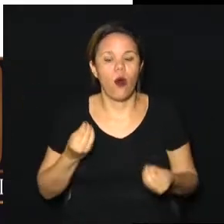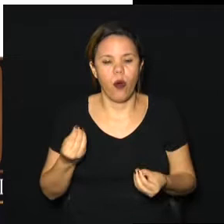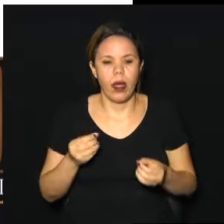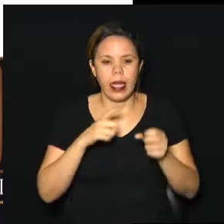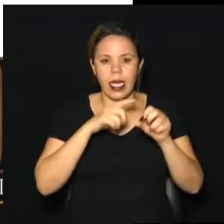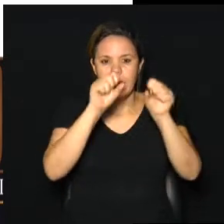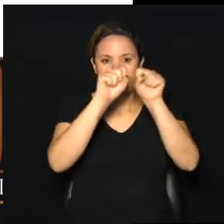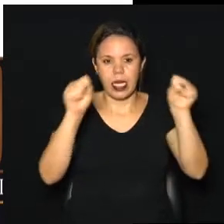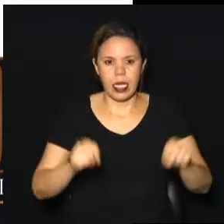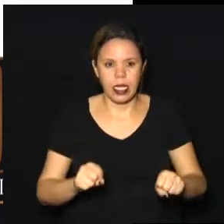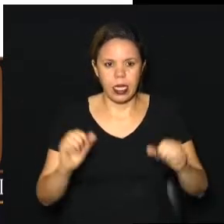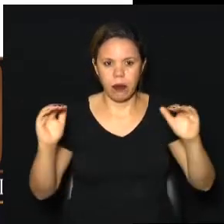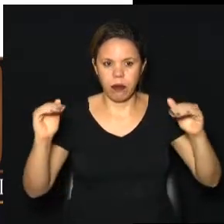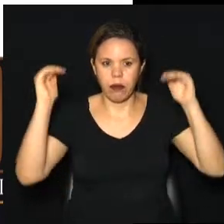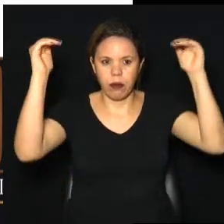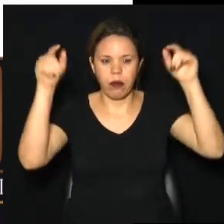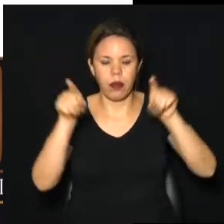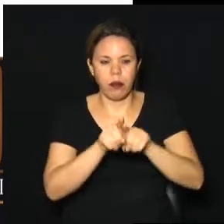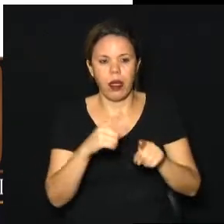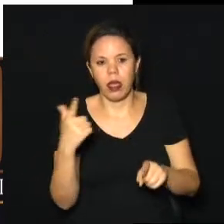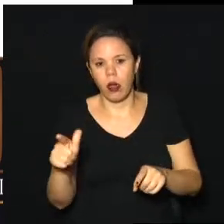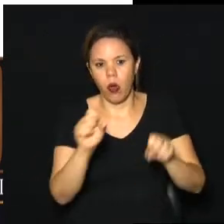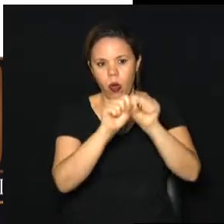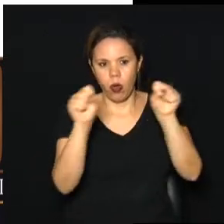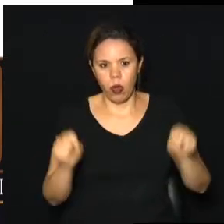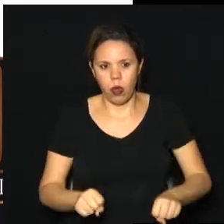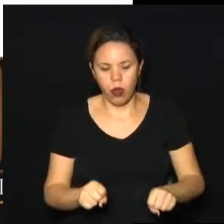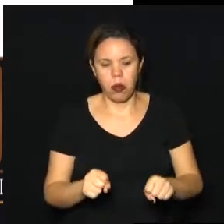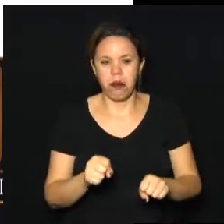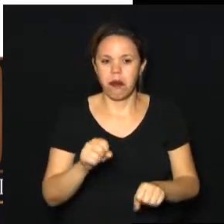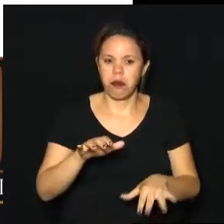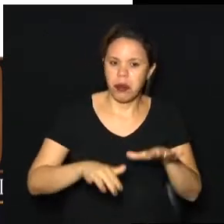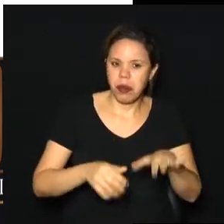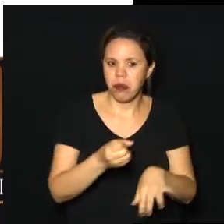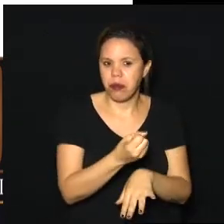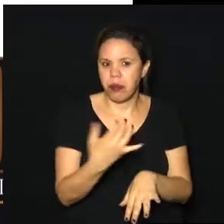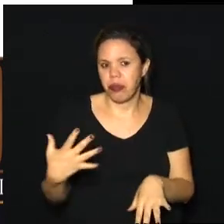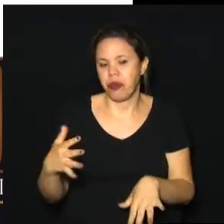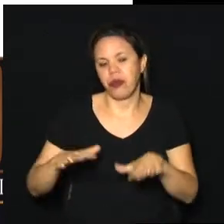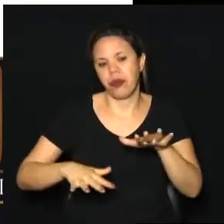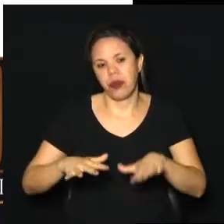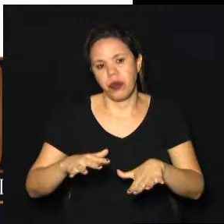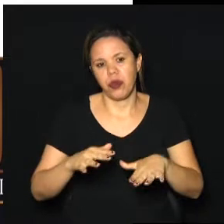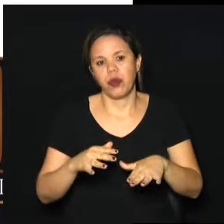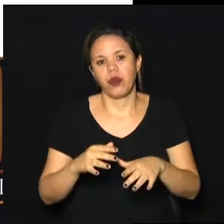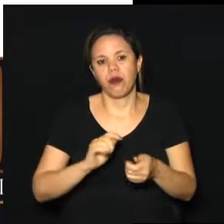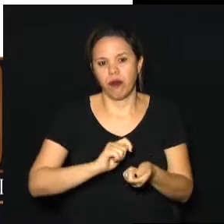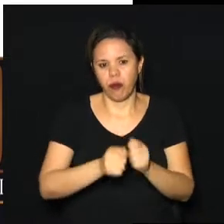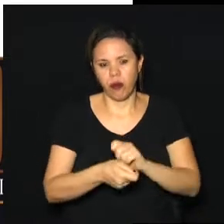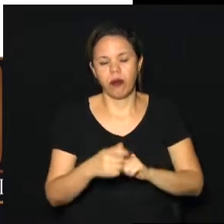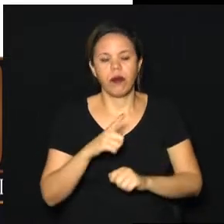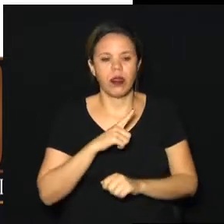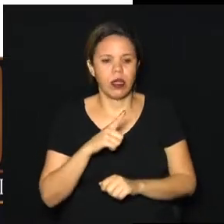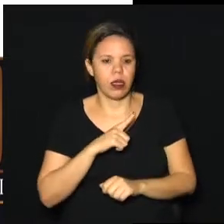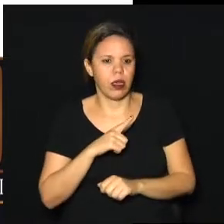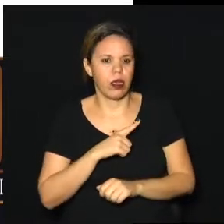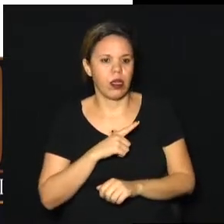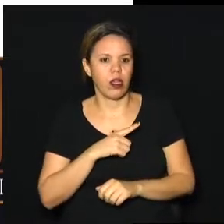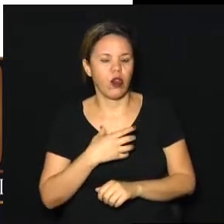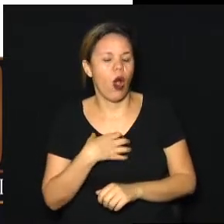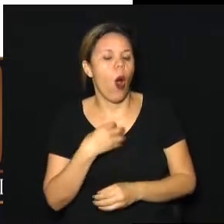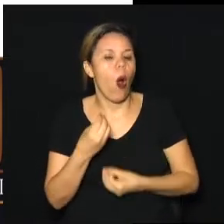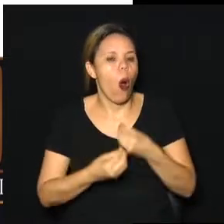sistema majoritário e nós temos o sistema proporcional. No sistema proporcional, nós temos a forma